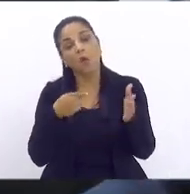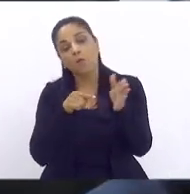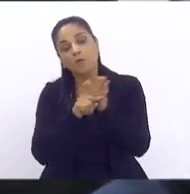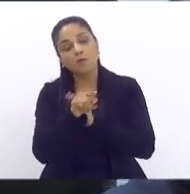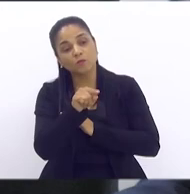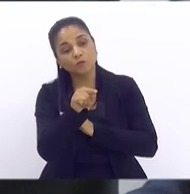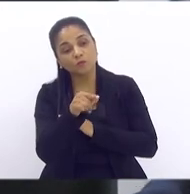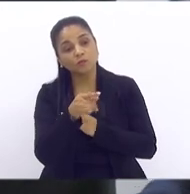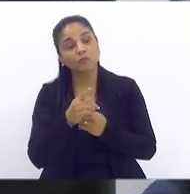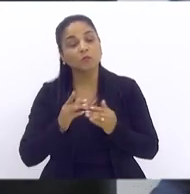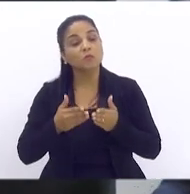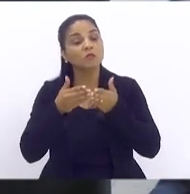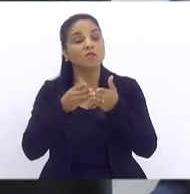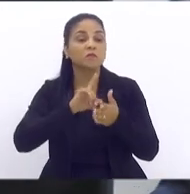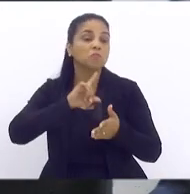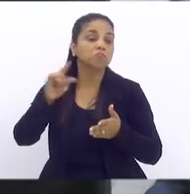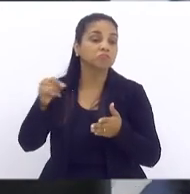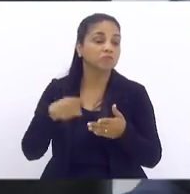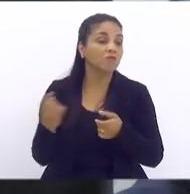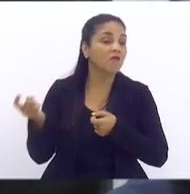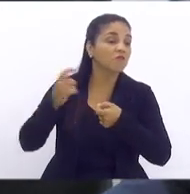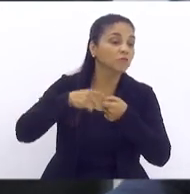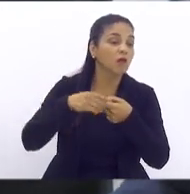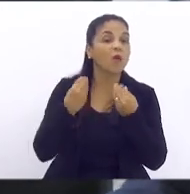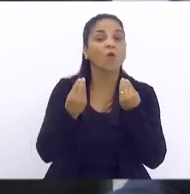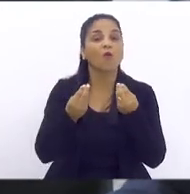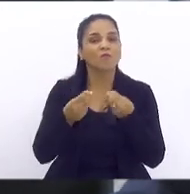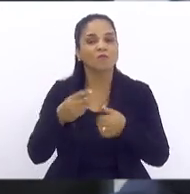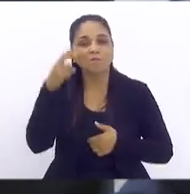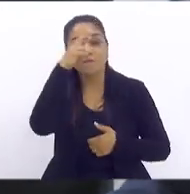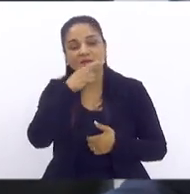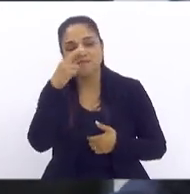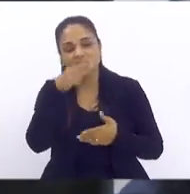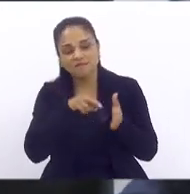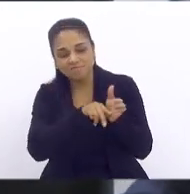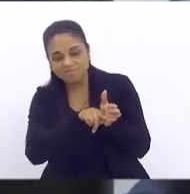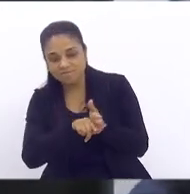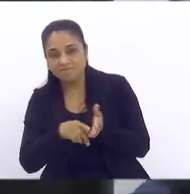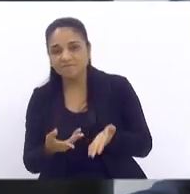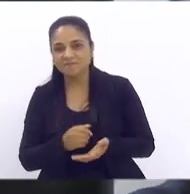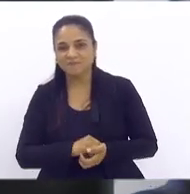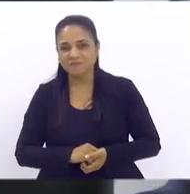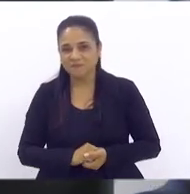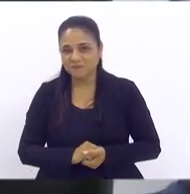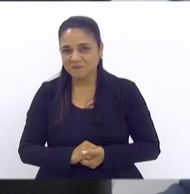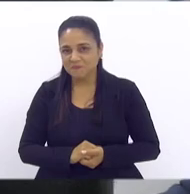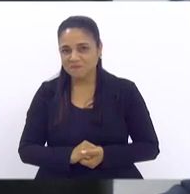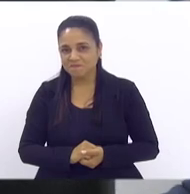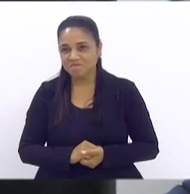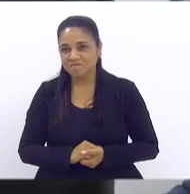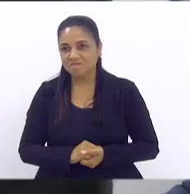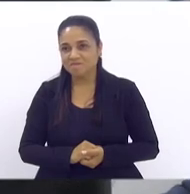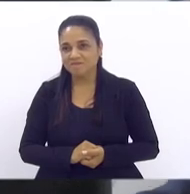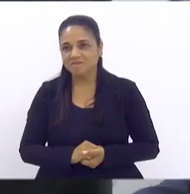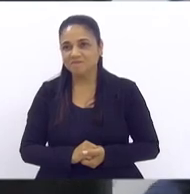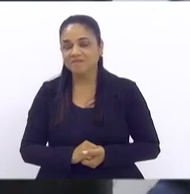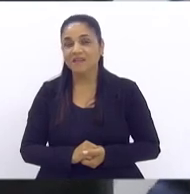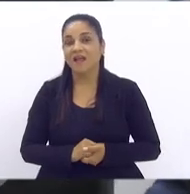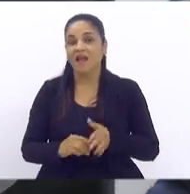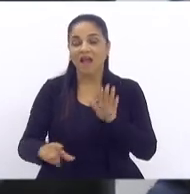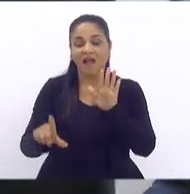O navio foi embora, e agora? Como é que vai voltar para fazer a perícia? Já foi embora o navio. Então, senhora deputada,